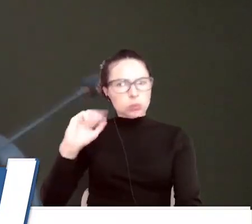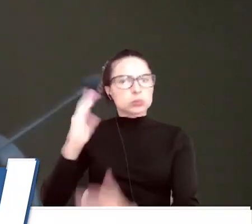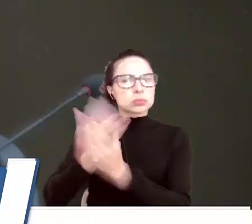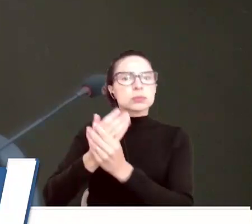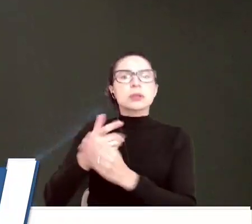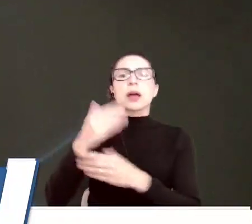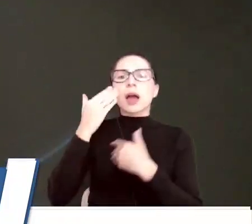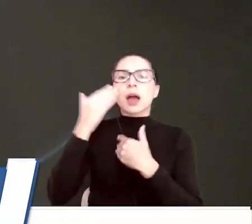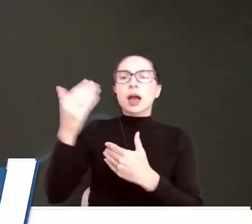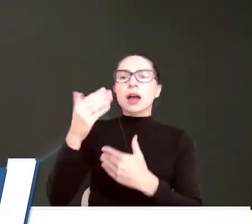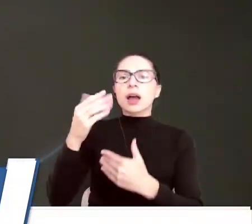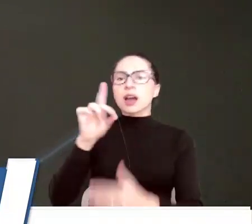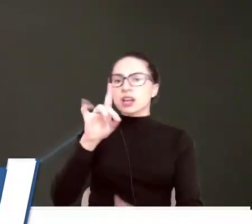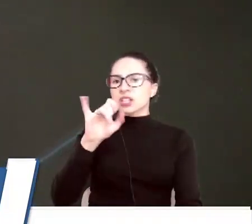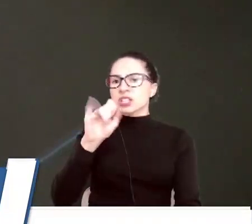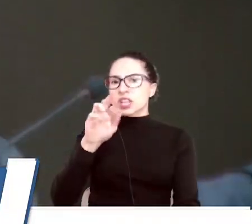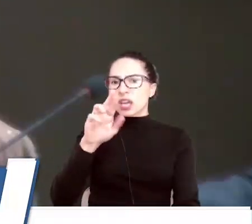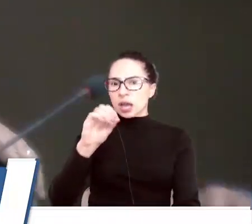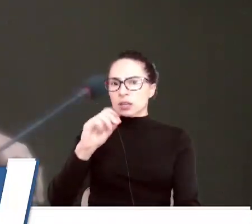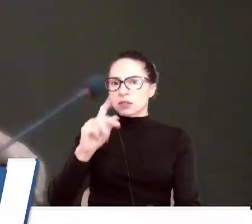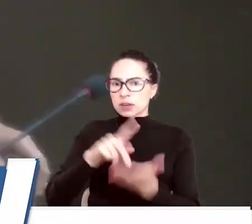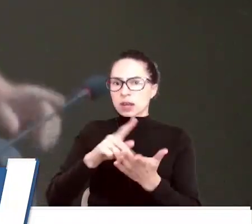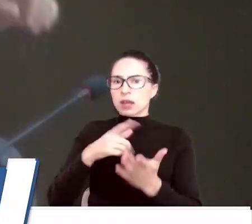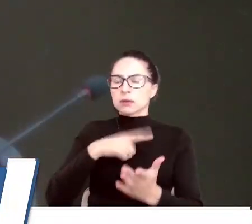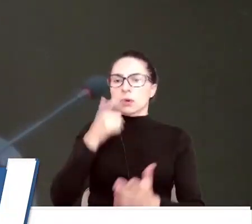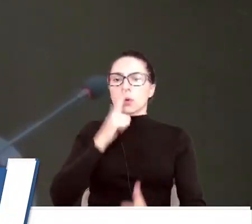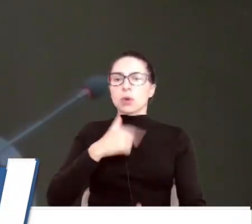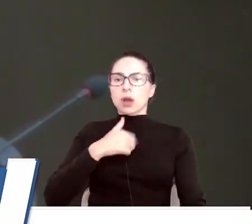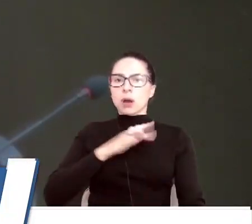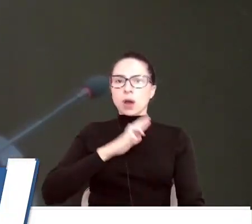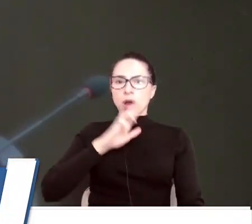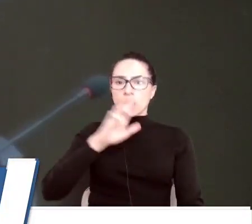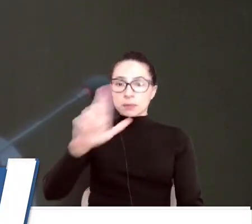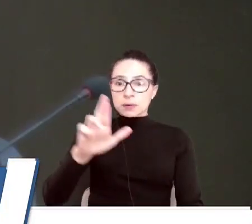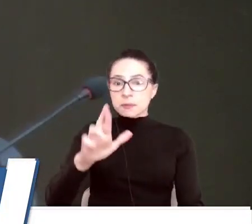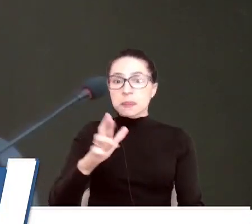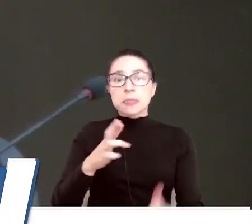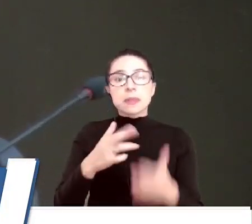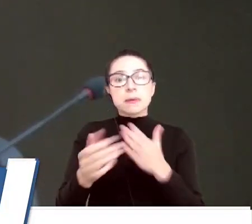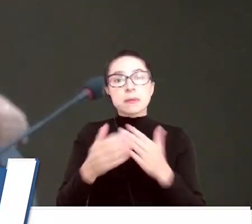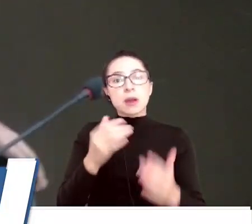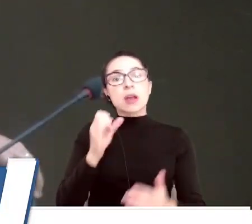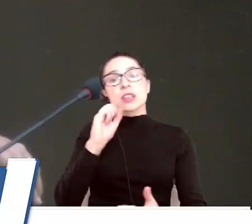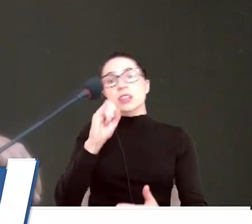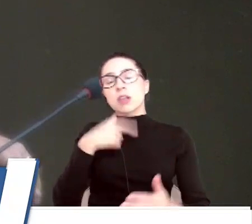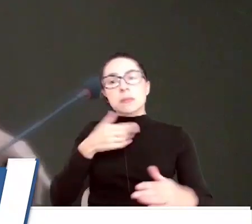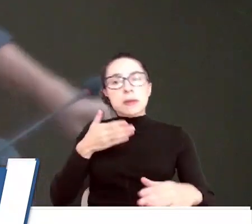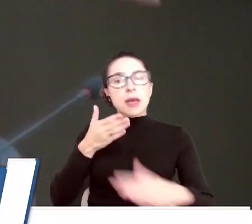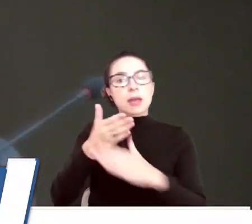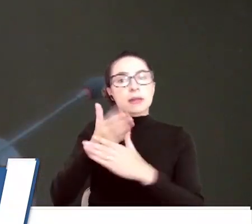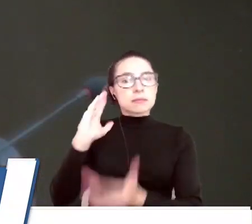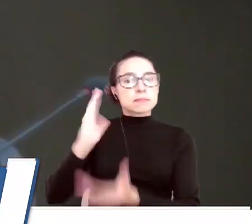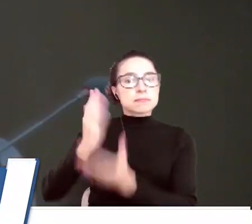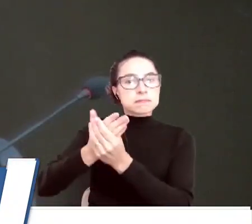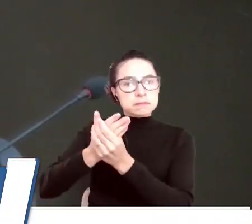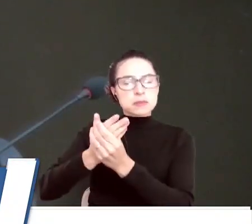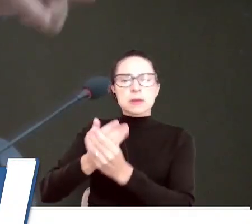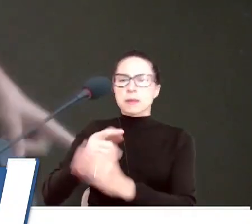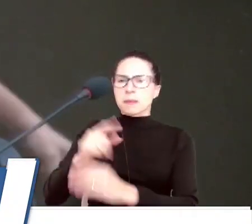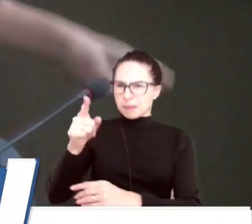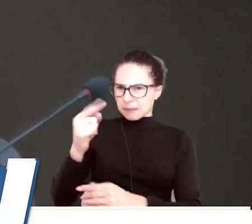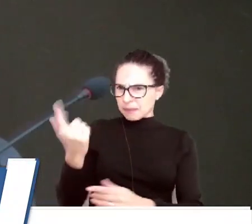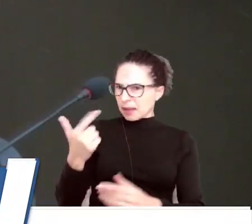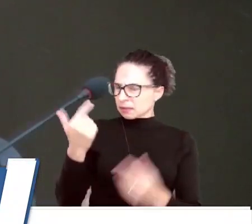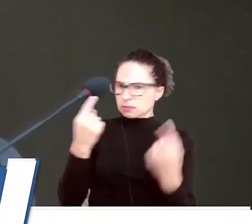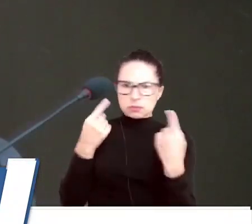ao Diário Verdade por ter dado o direito de respostas sem que a gente tivesse que entrar com uma ação judicial. Mas contra a sua